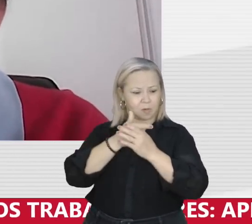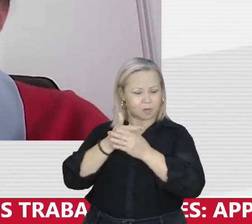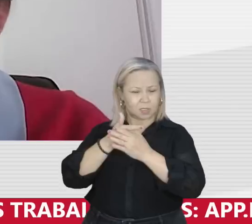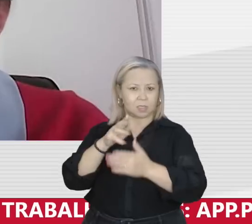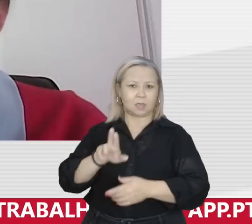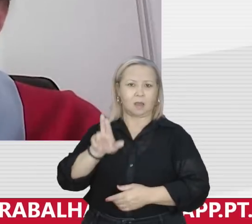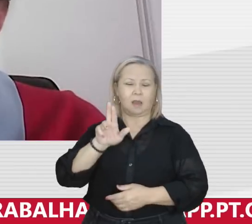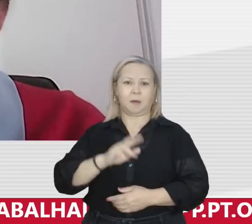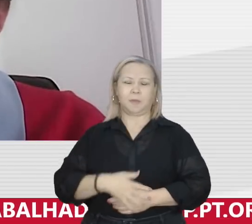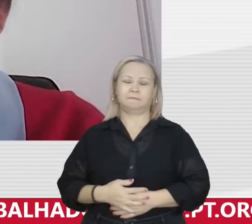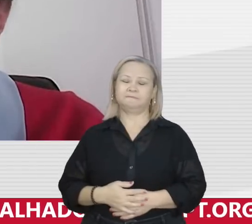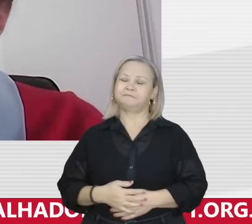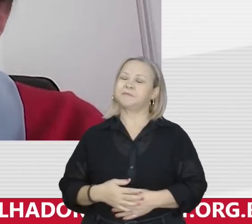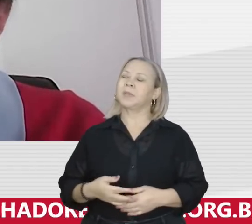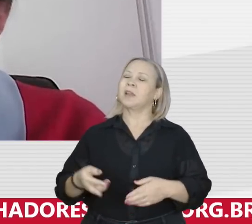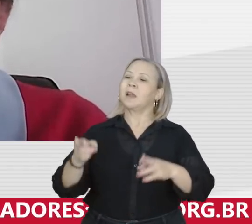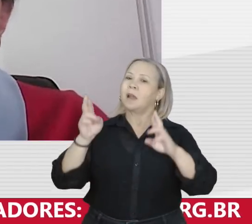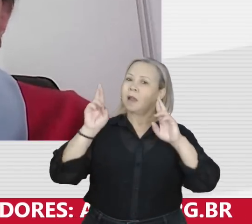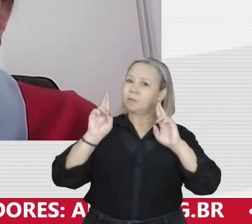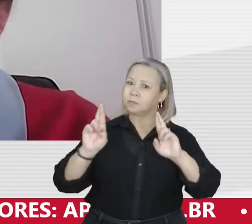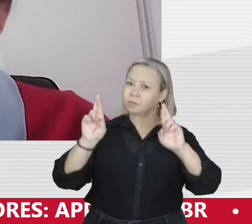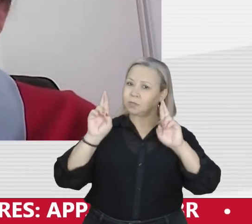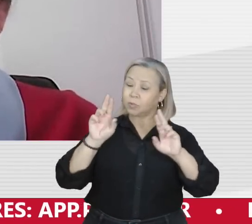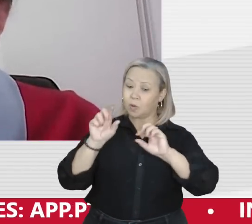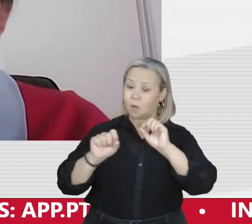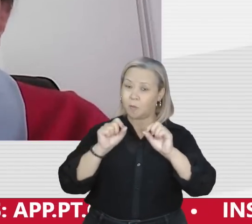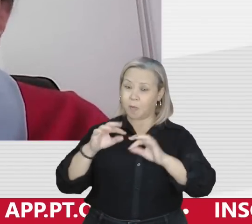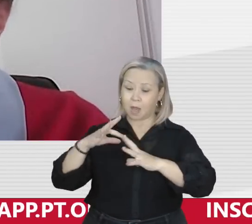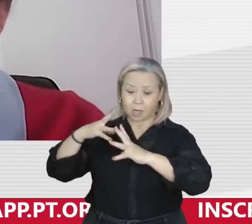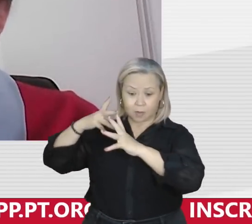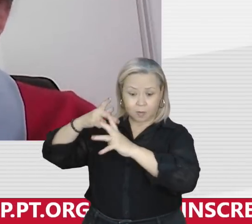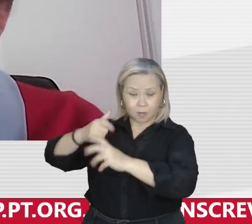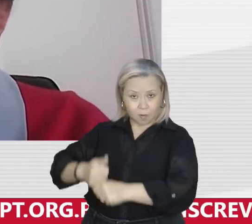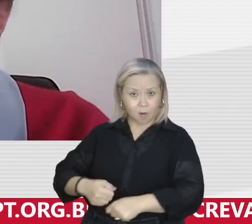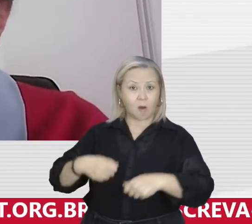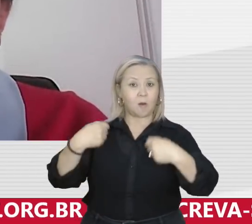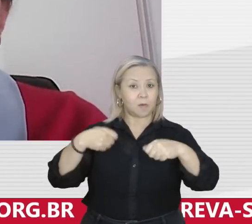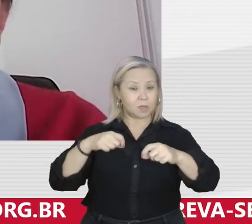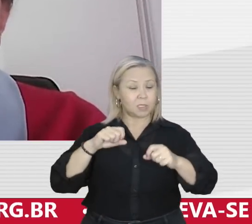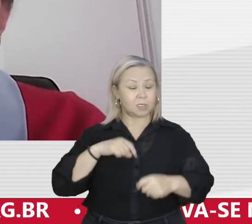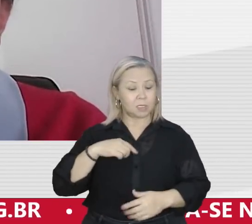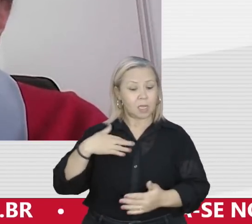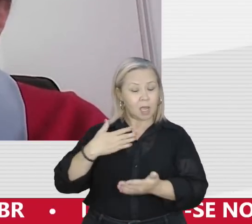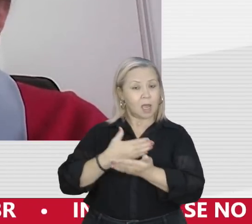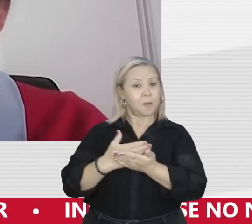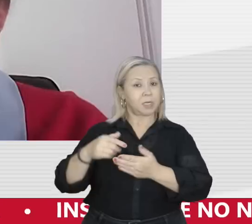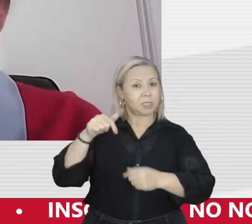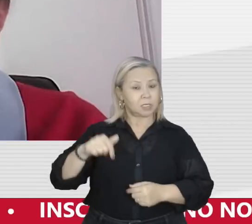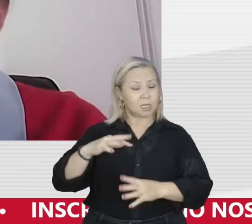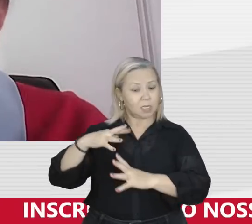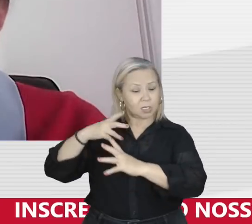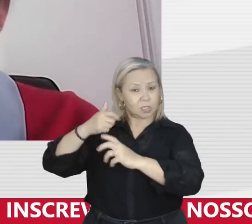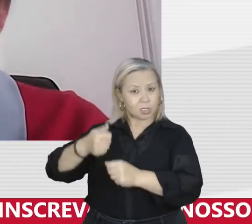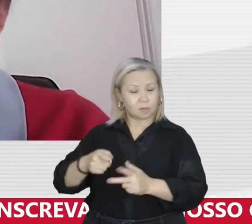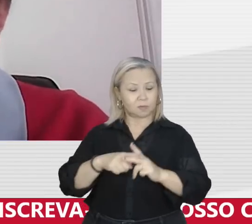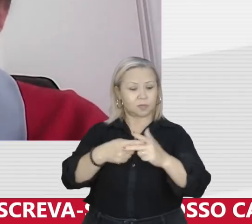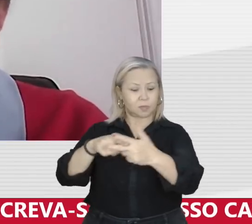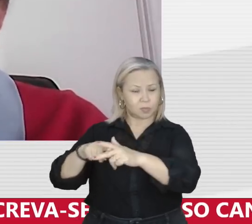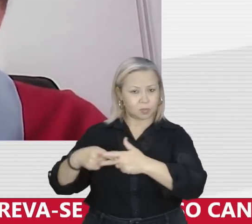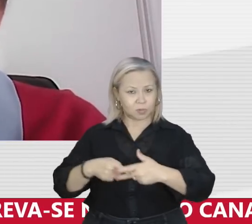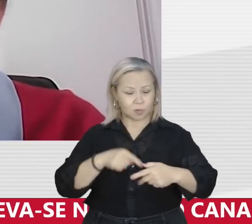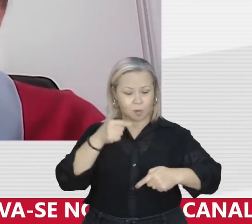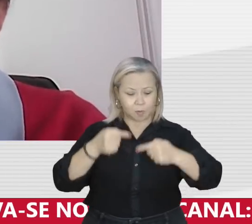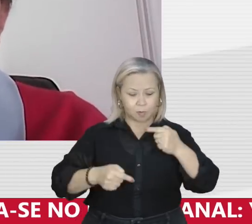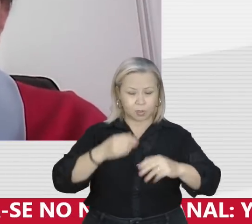realmente esse revogaço venha e que a partir daí a gente reconstrua uma política de comunicação